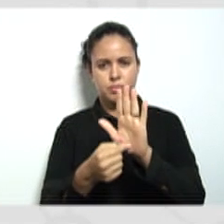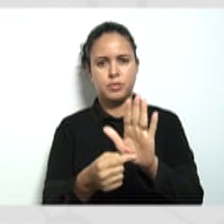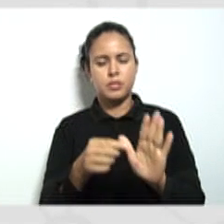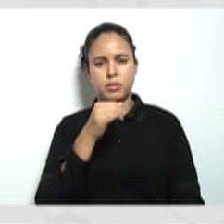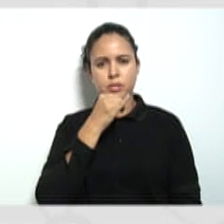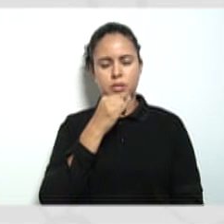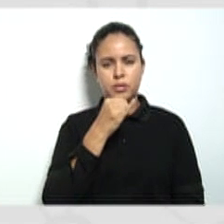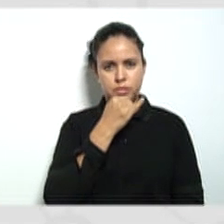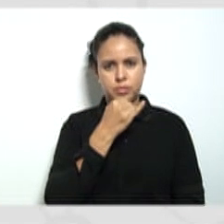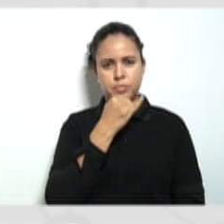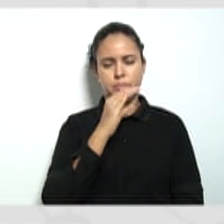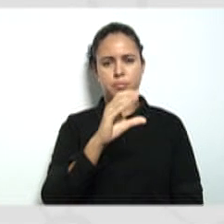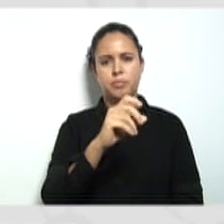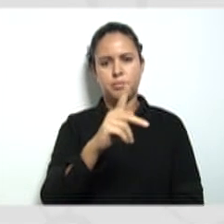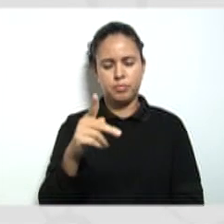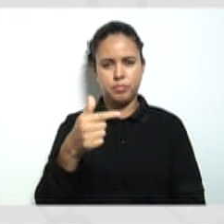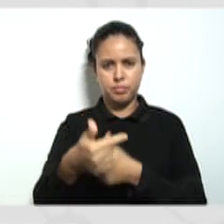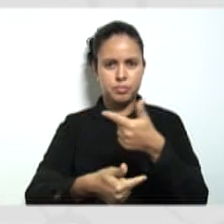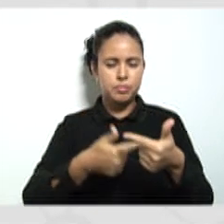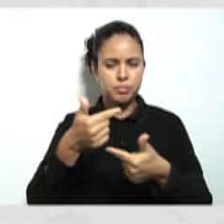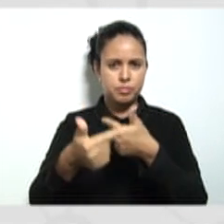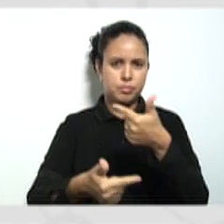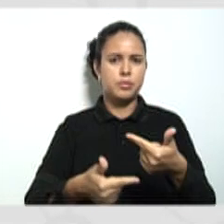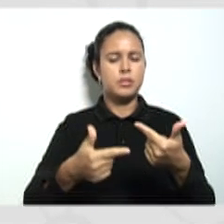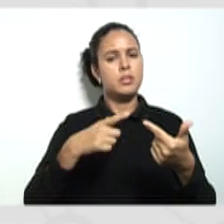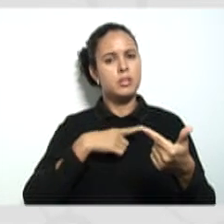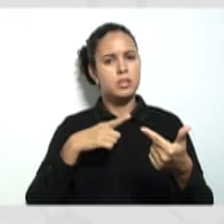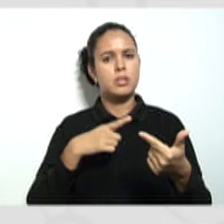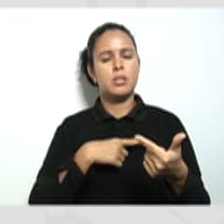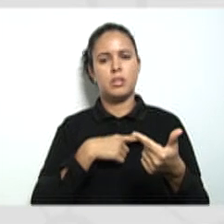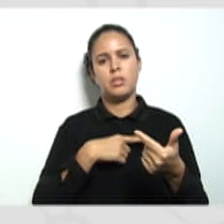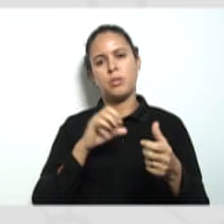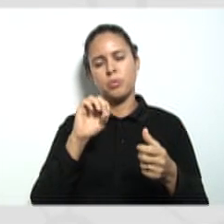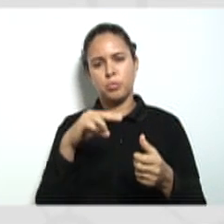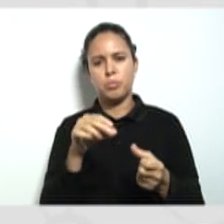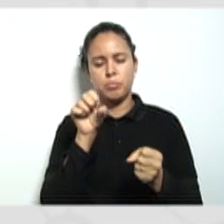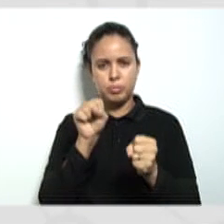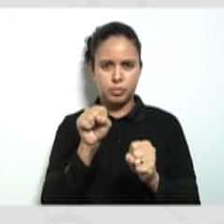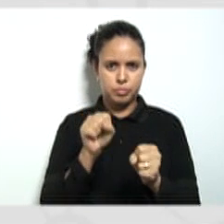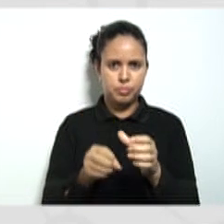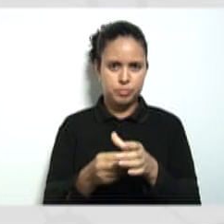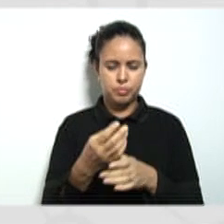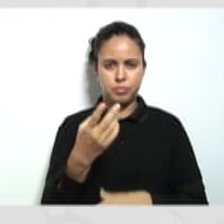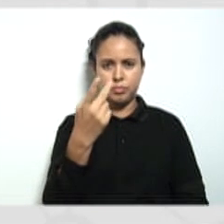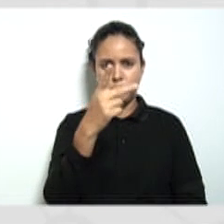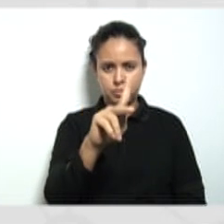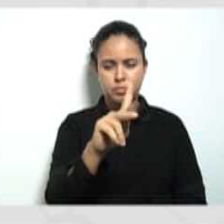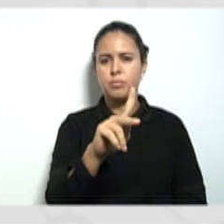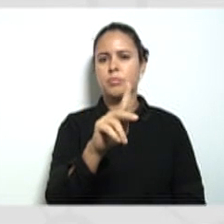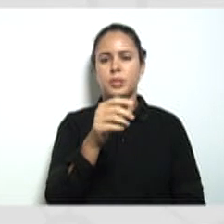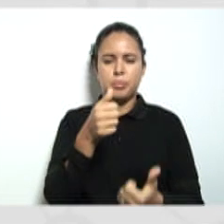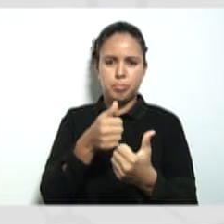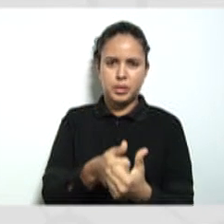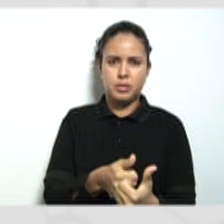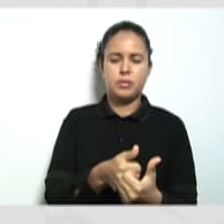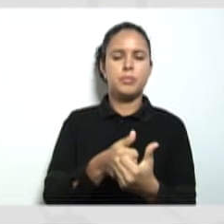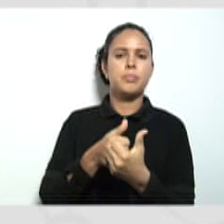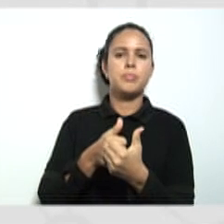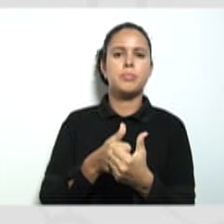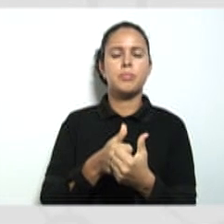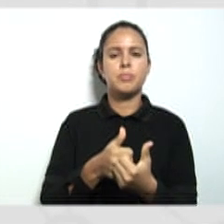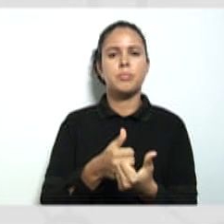exemplos de cooperativas de trabalho que existem ou poderiam existir na sua região. Essa aí é bastante personalíssima, né?